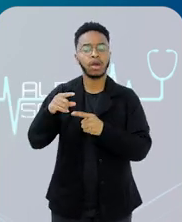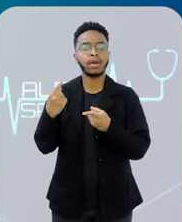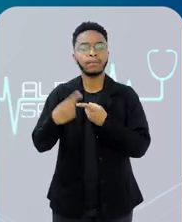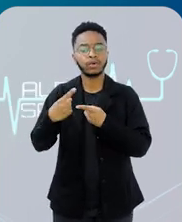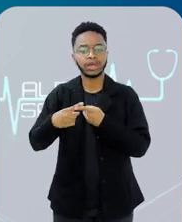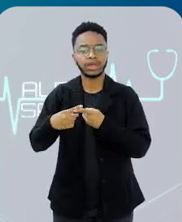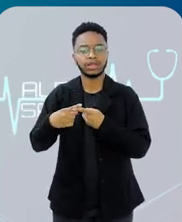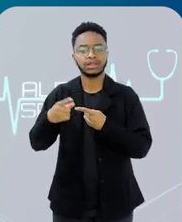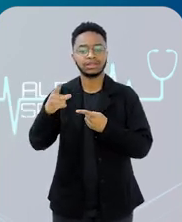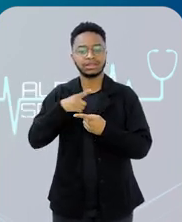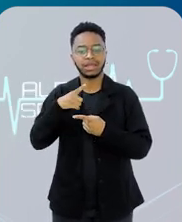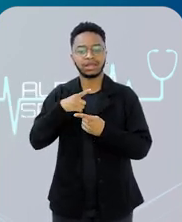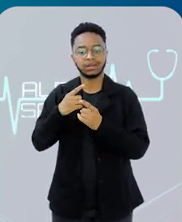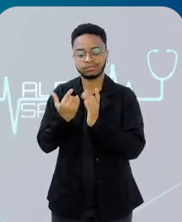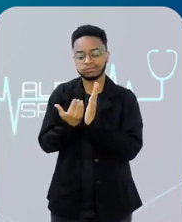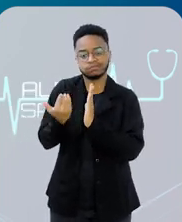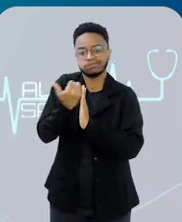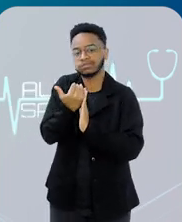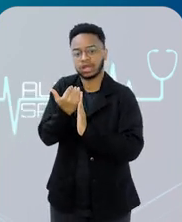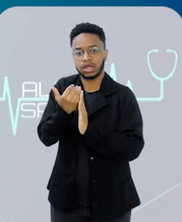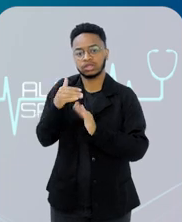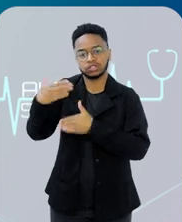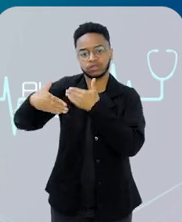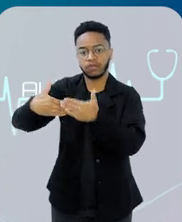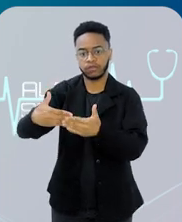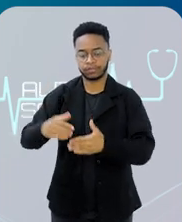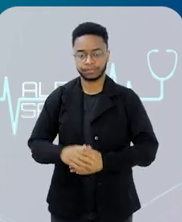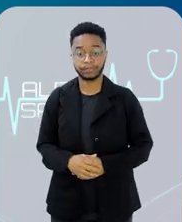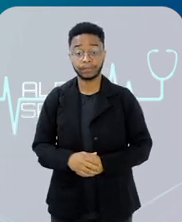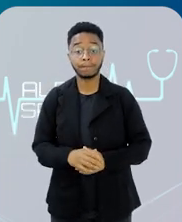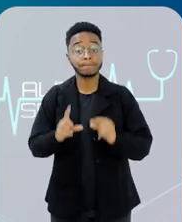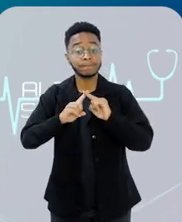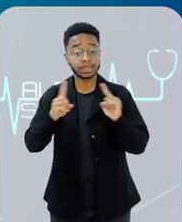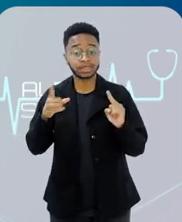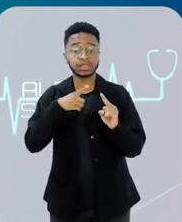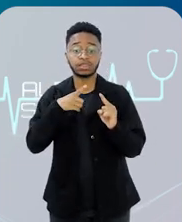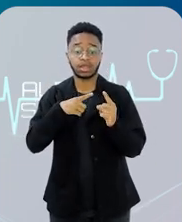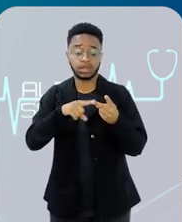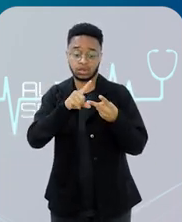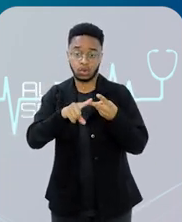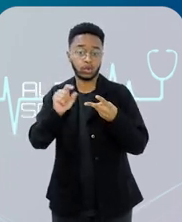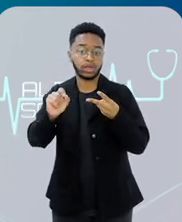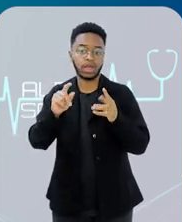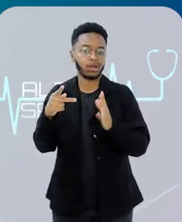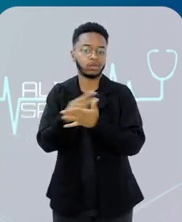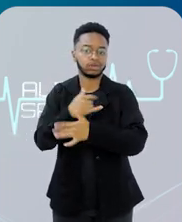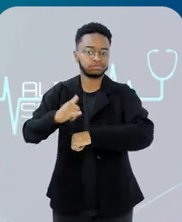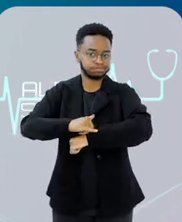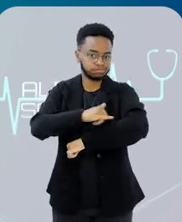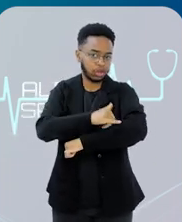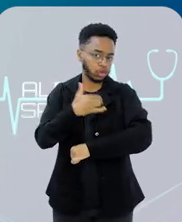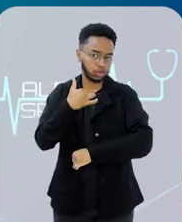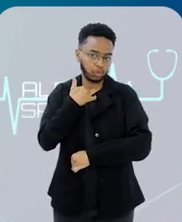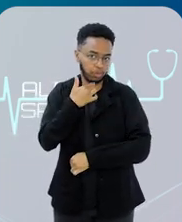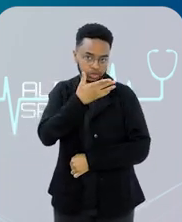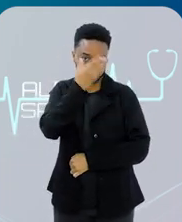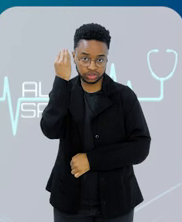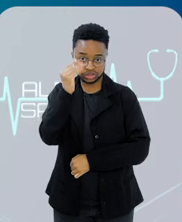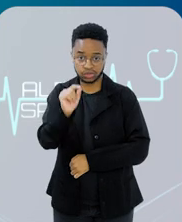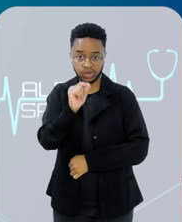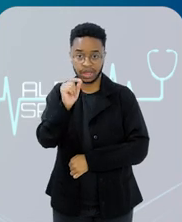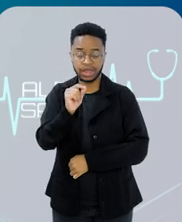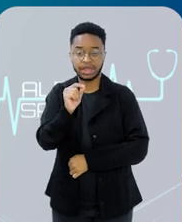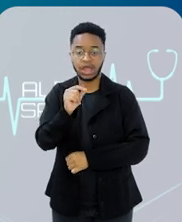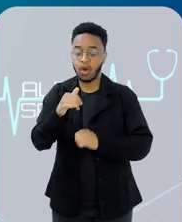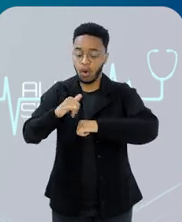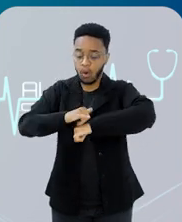ação estrogênica mais importante nessa mama e ela começa a desenvolver mais. Mas também nós temos as causas de obesidade. Não podemos esquecer que